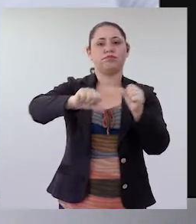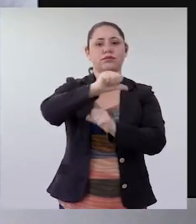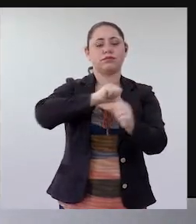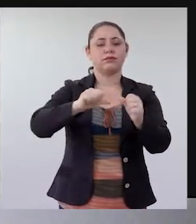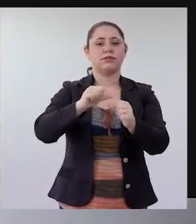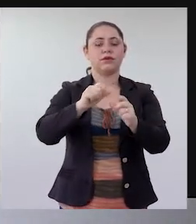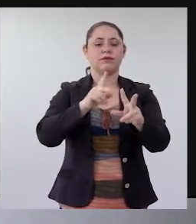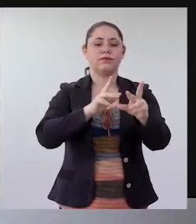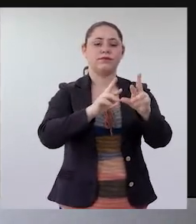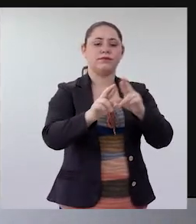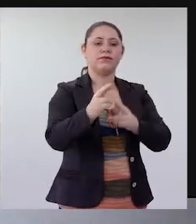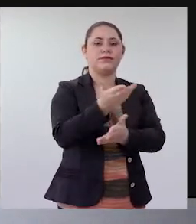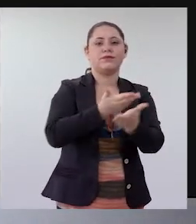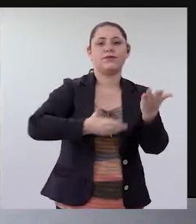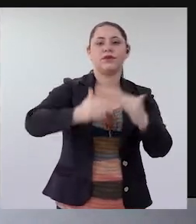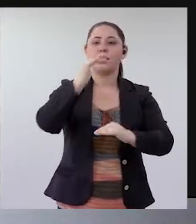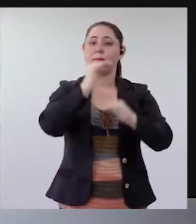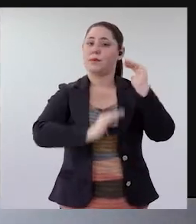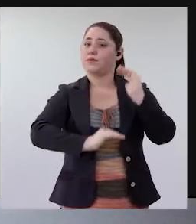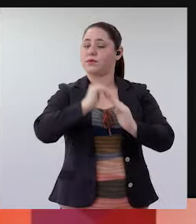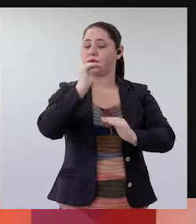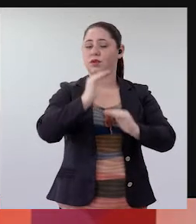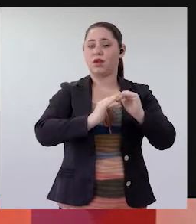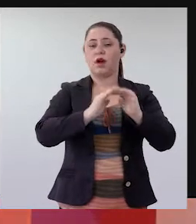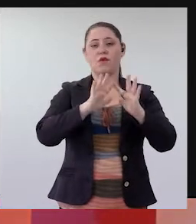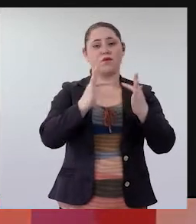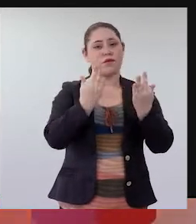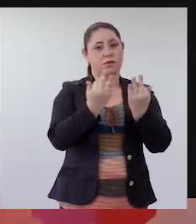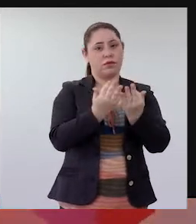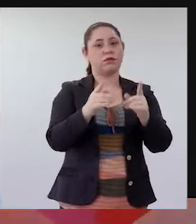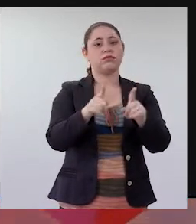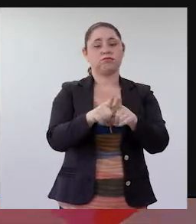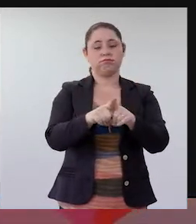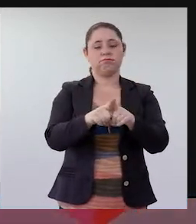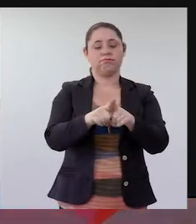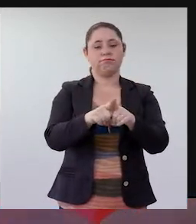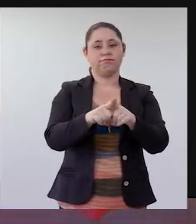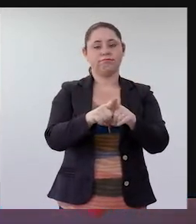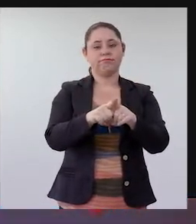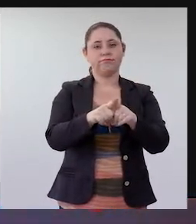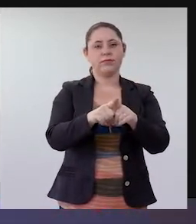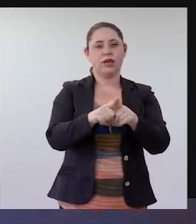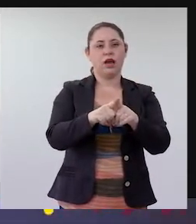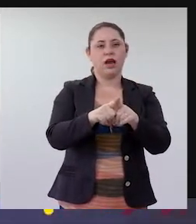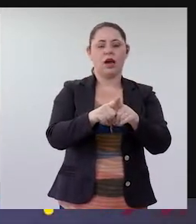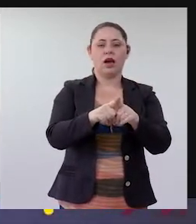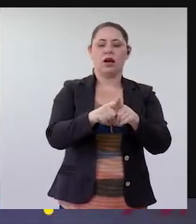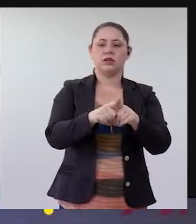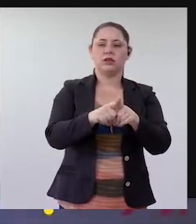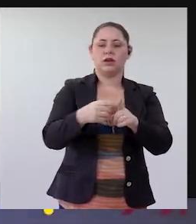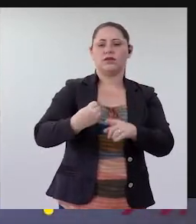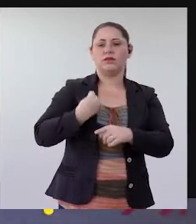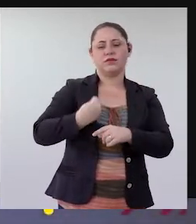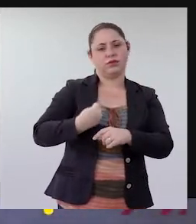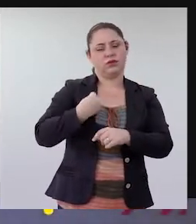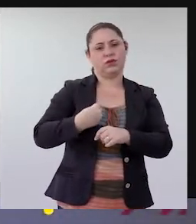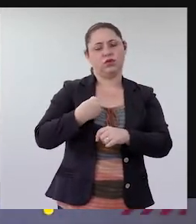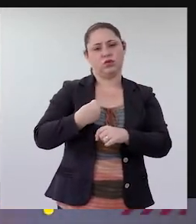na convivência profissional, na convivência familiar, né, nos nossos relacionamentos